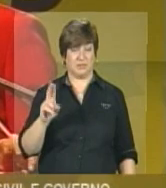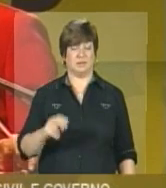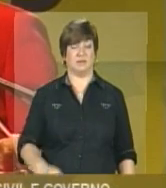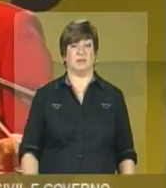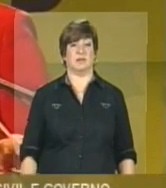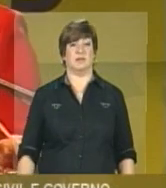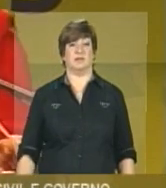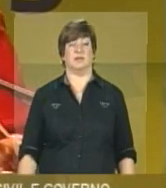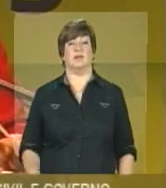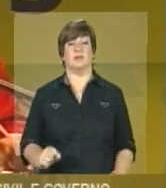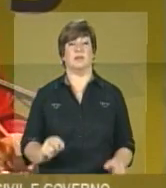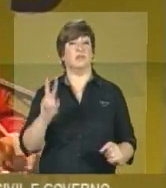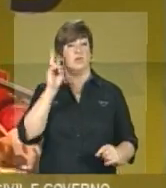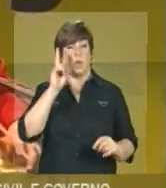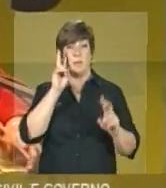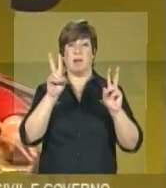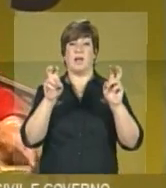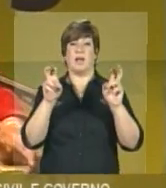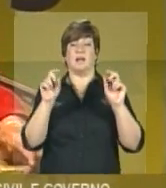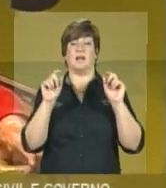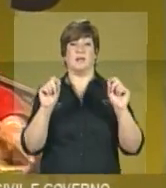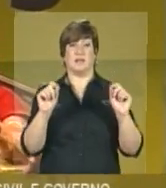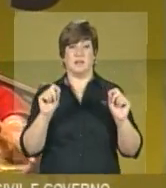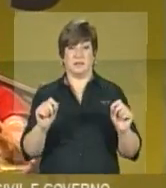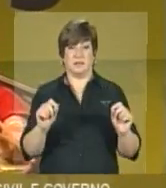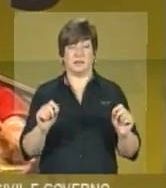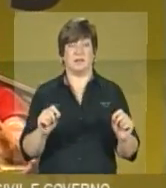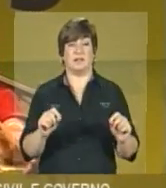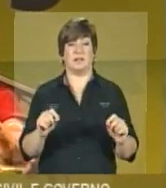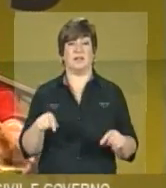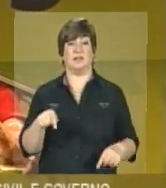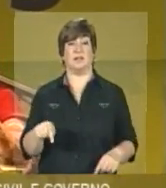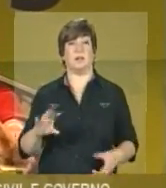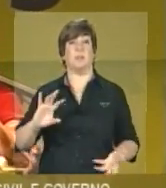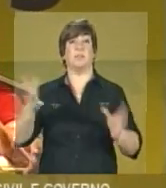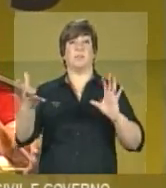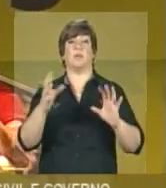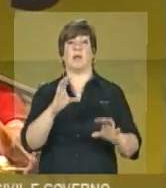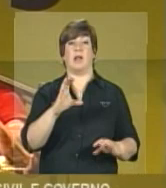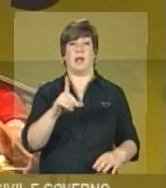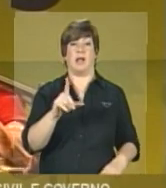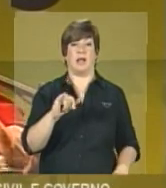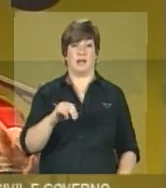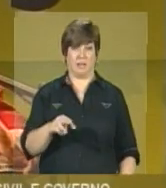responsabilidades nas questões relacionadas à mudança do clima.